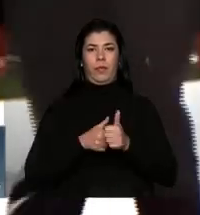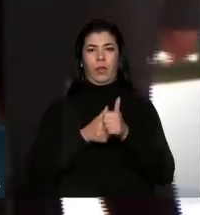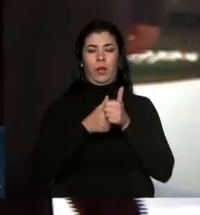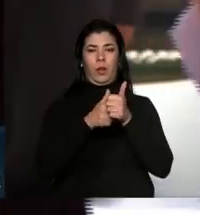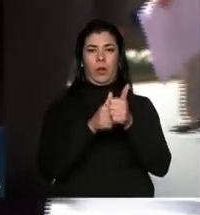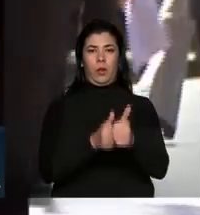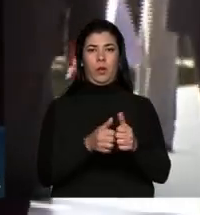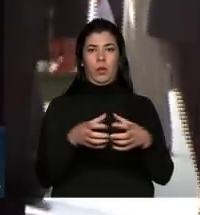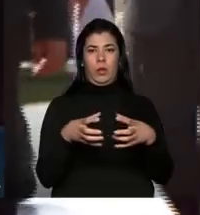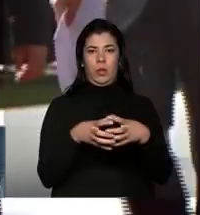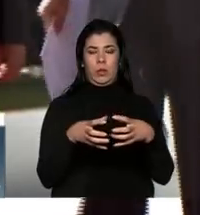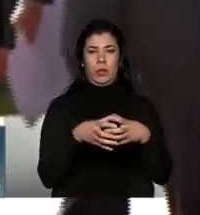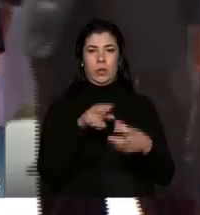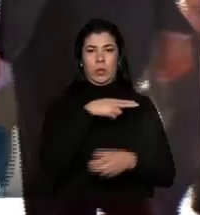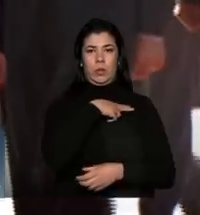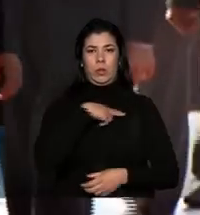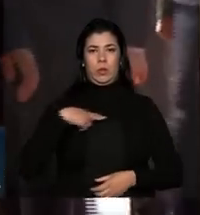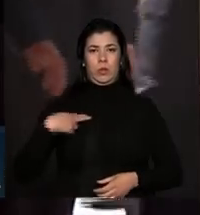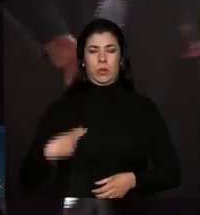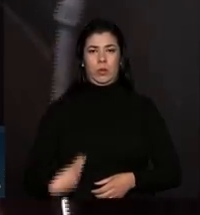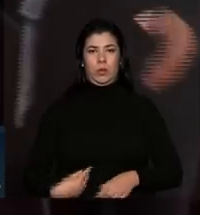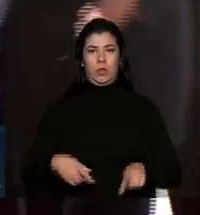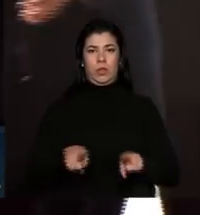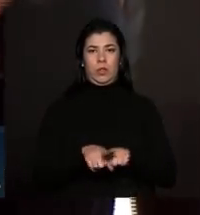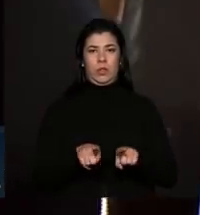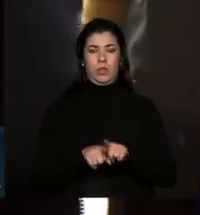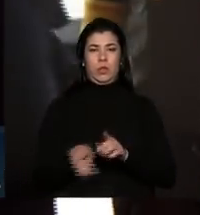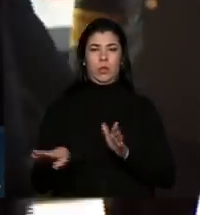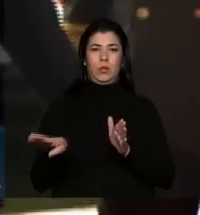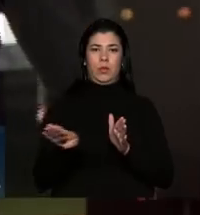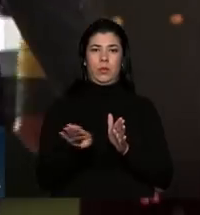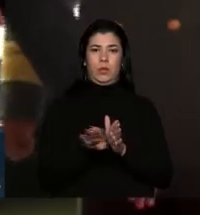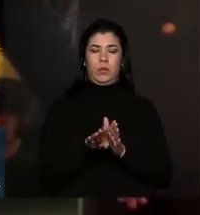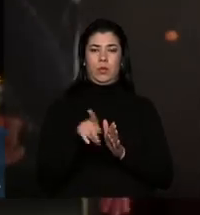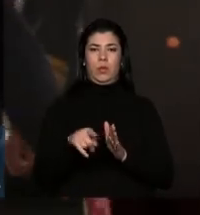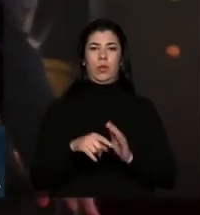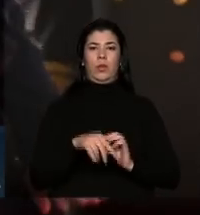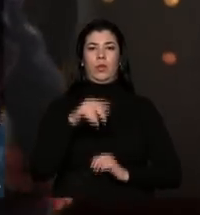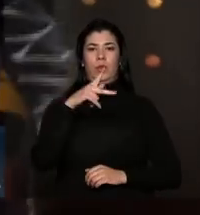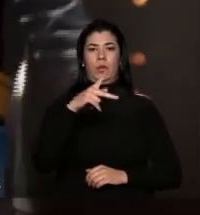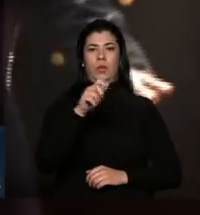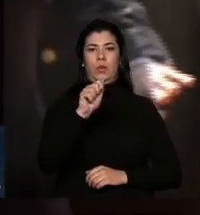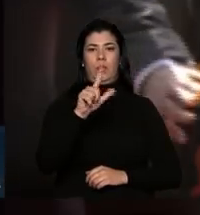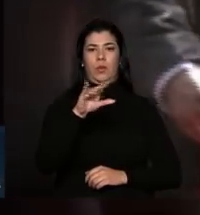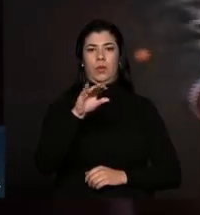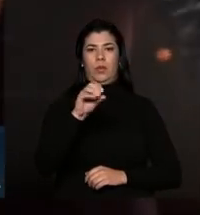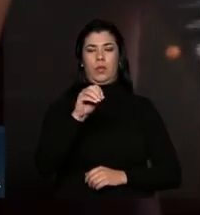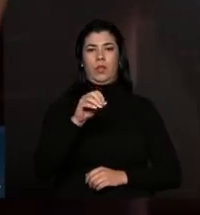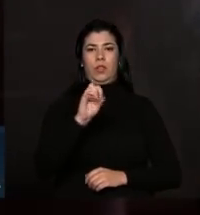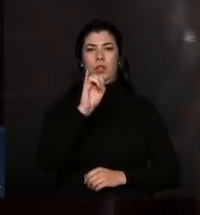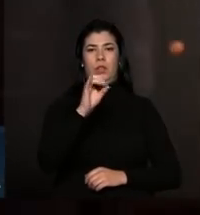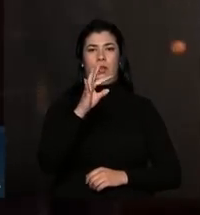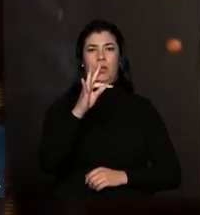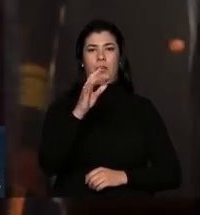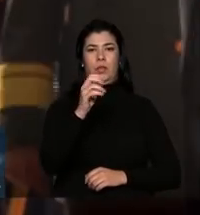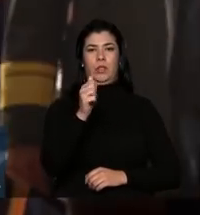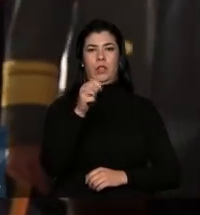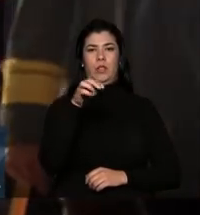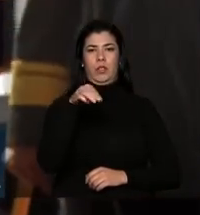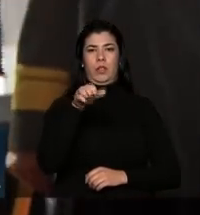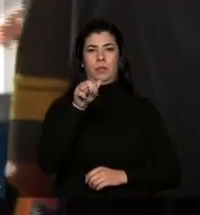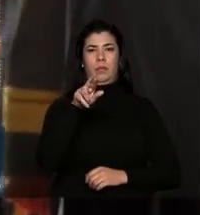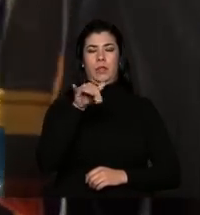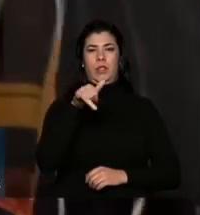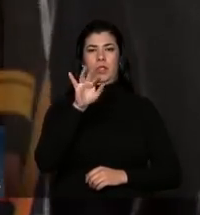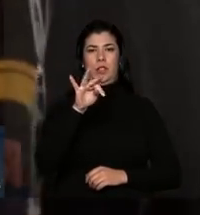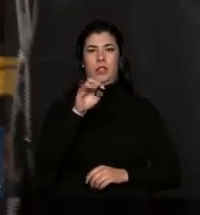comitiva chinesa já chegando ao Palácio do Itamaraty, onde está a presidenta Dilma Rousseff, que o recebe neste momento, como a